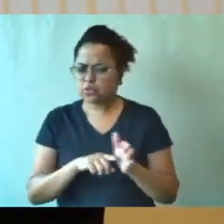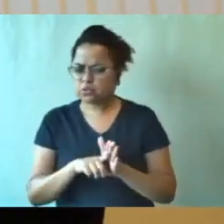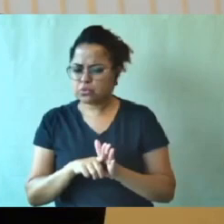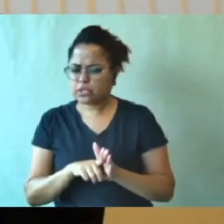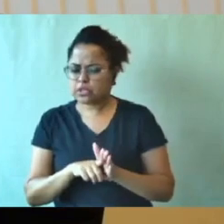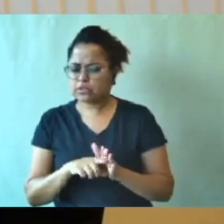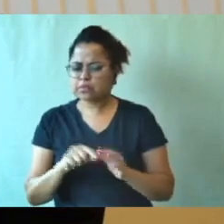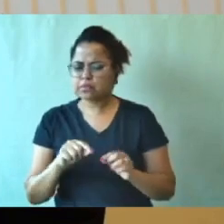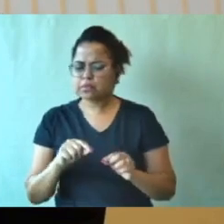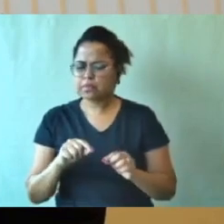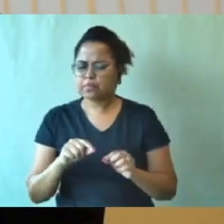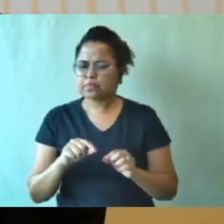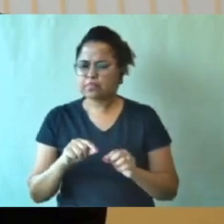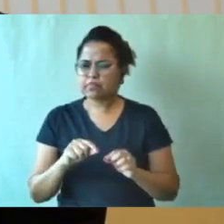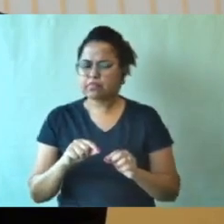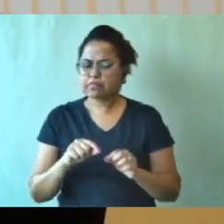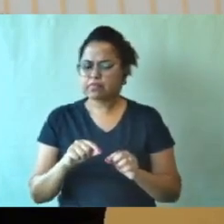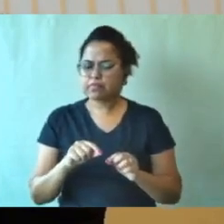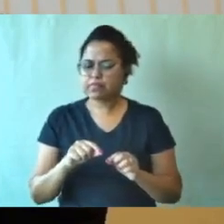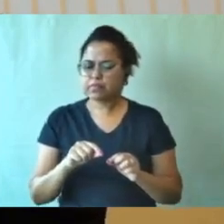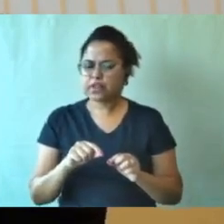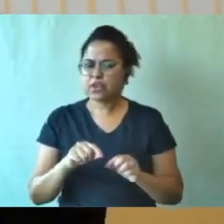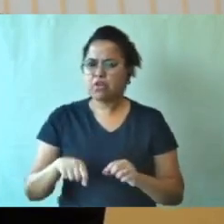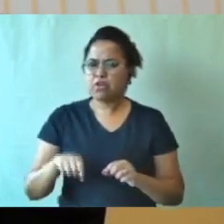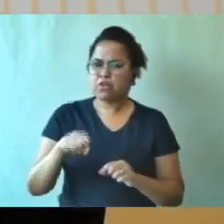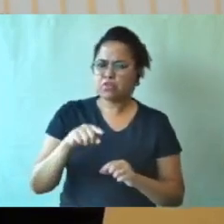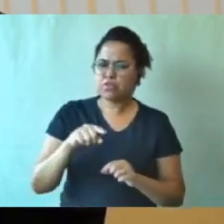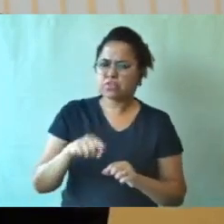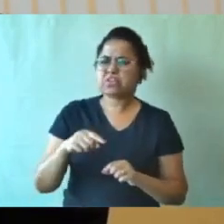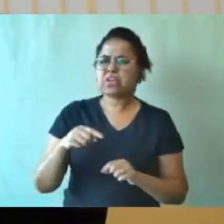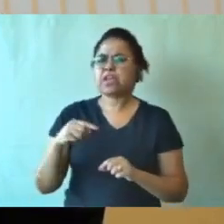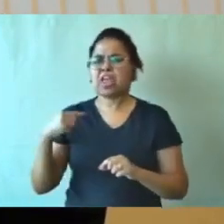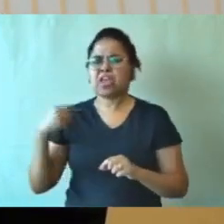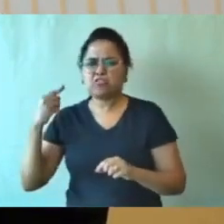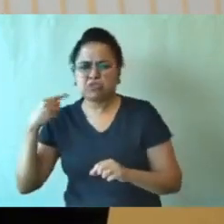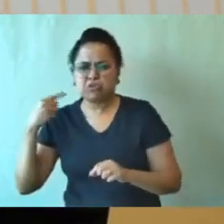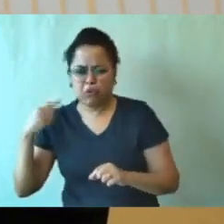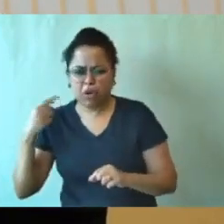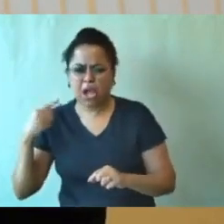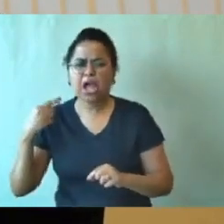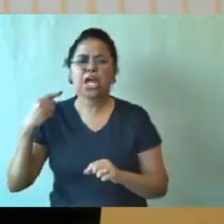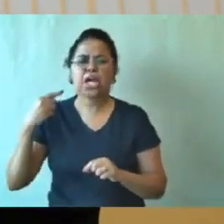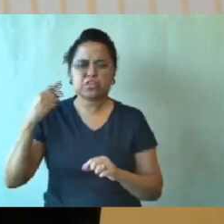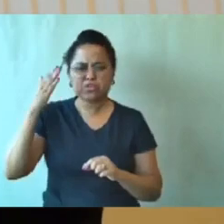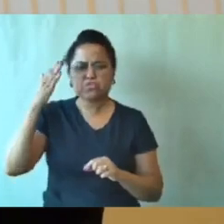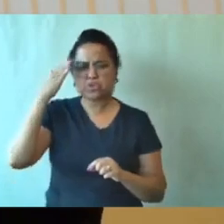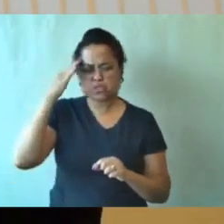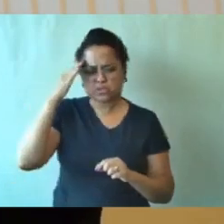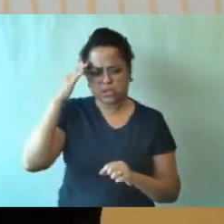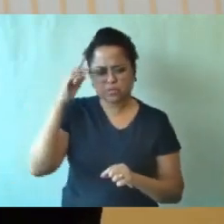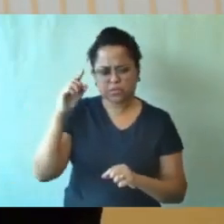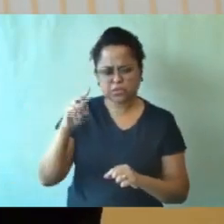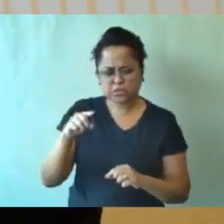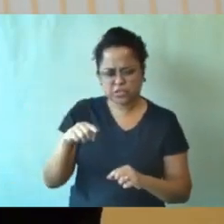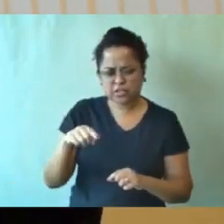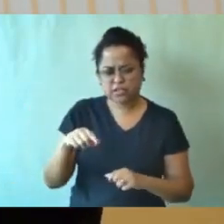consórcio. Isso aí, né, você é advogado, né? Então você sabe disso. Eu sou engenheiro, tá também,